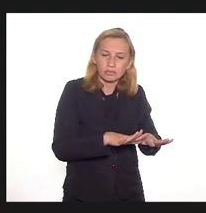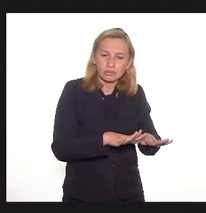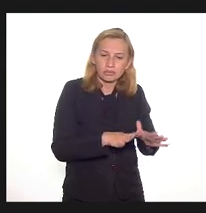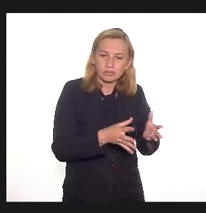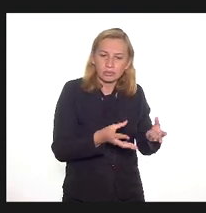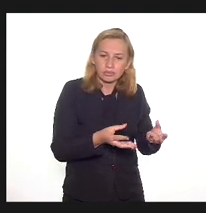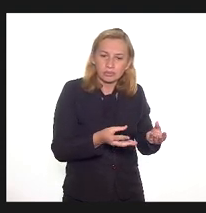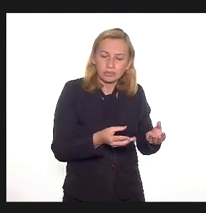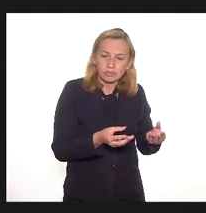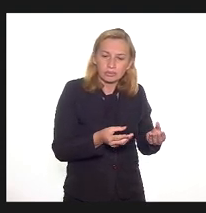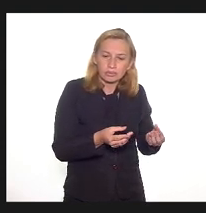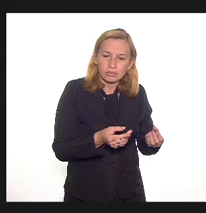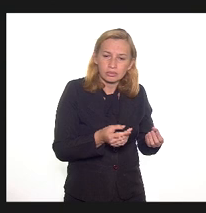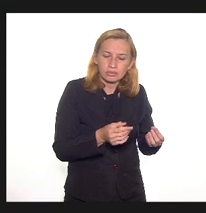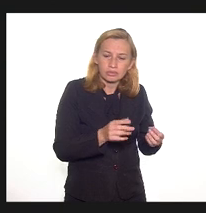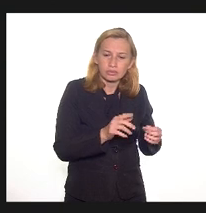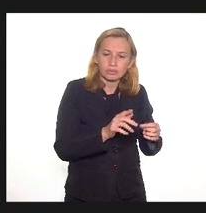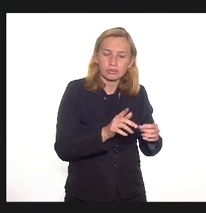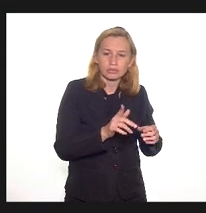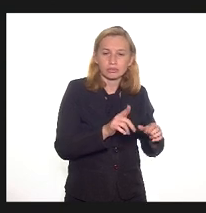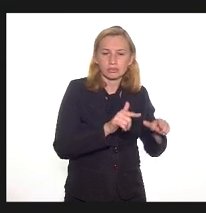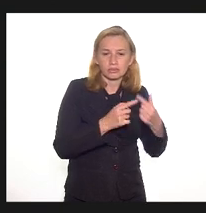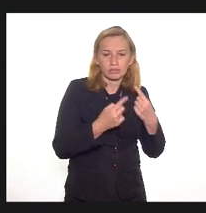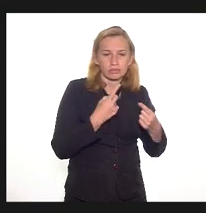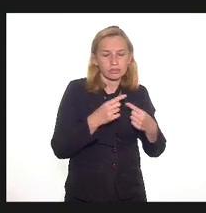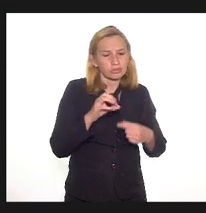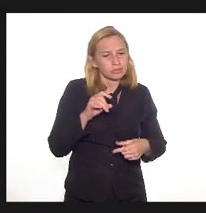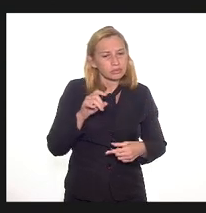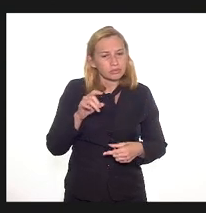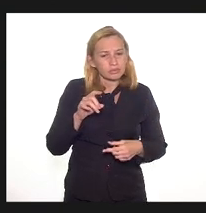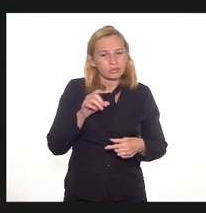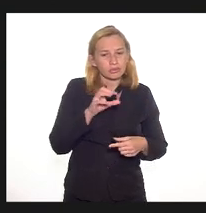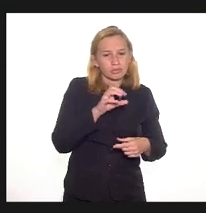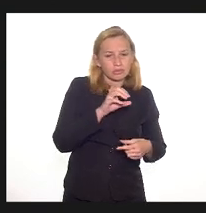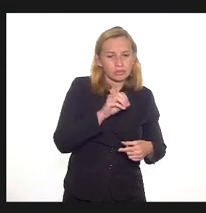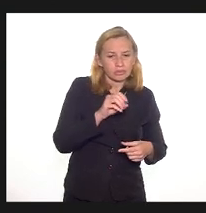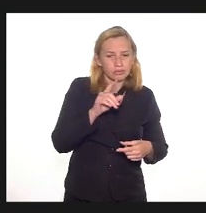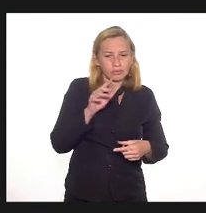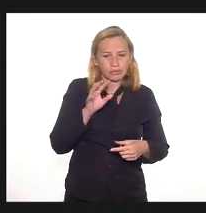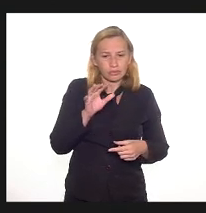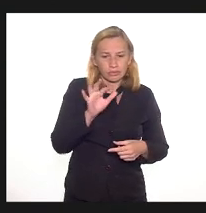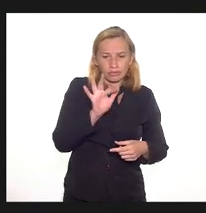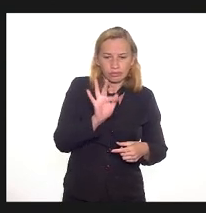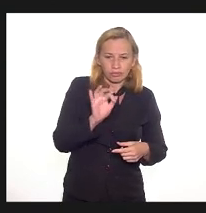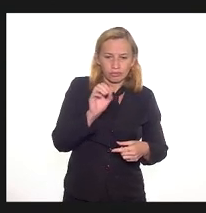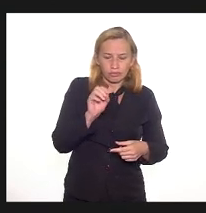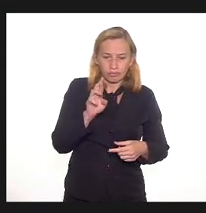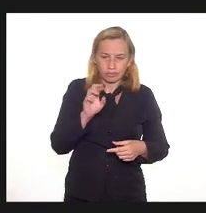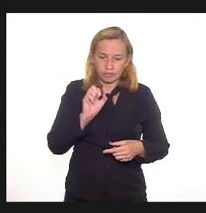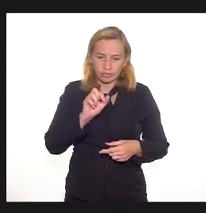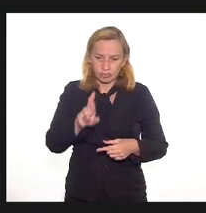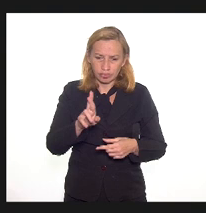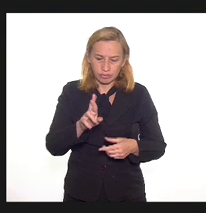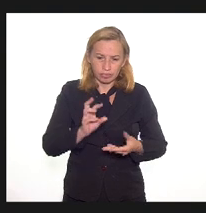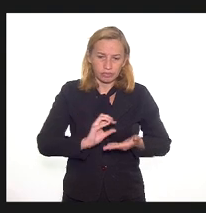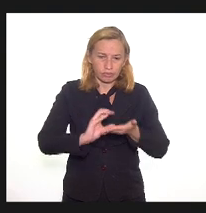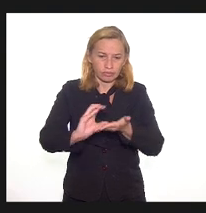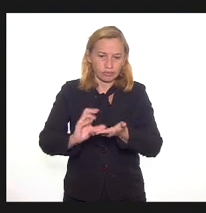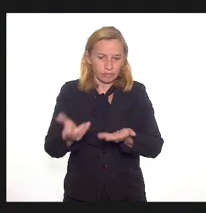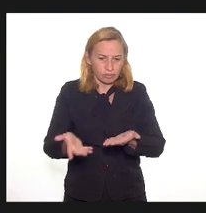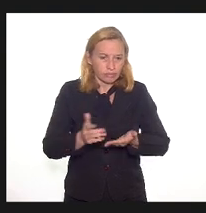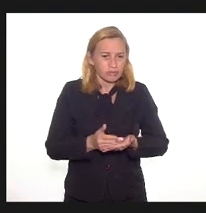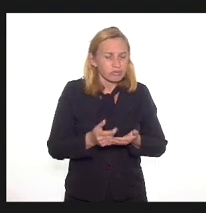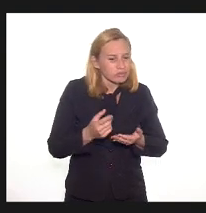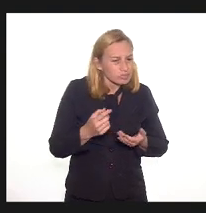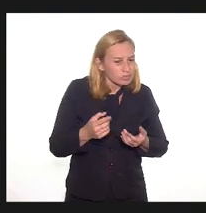elas são de escopo do operador, então, do afretador. Então, a empresa contratada para operar e para construir aquela embarcação, ela